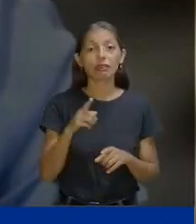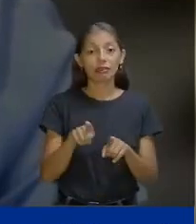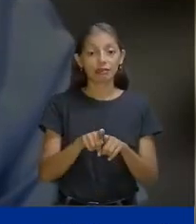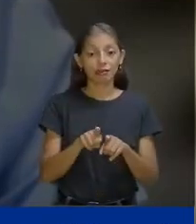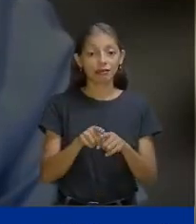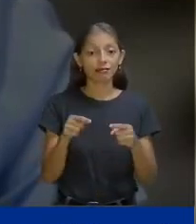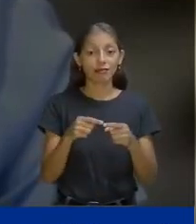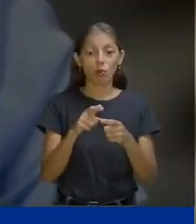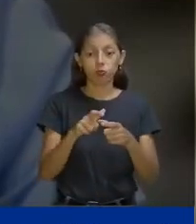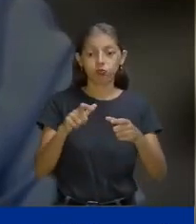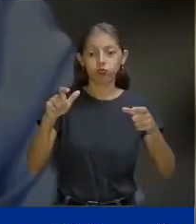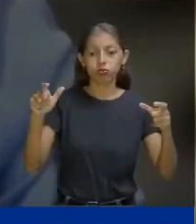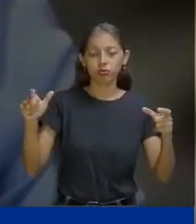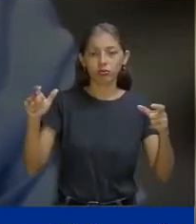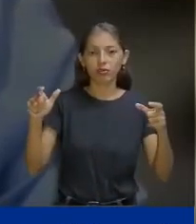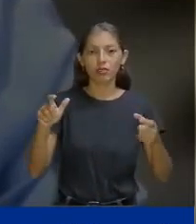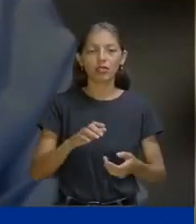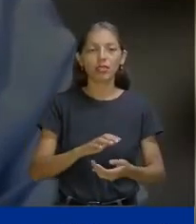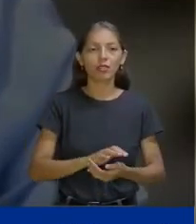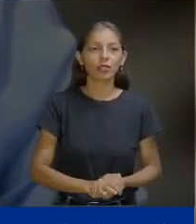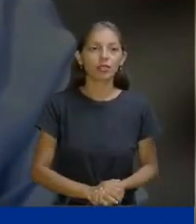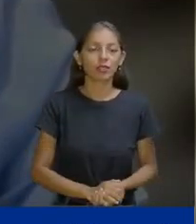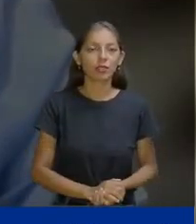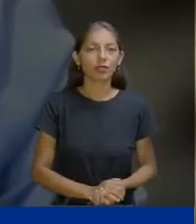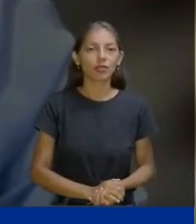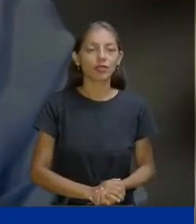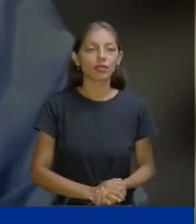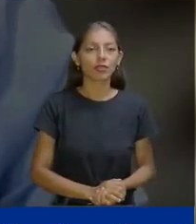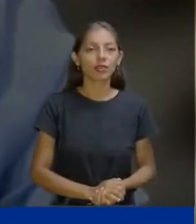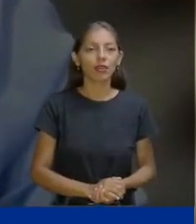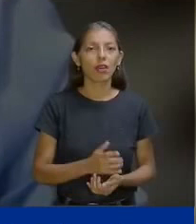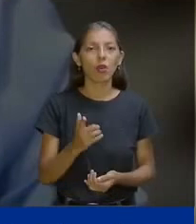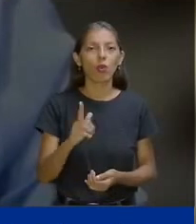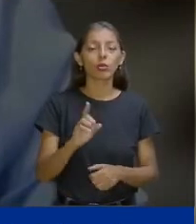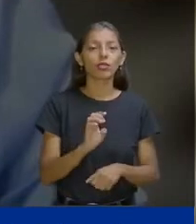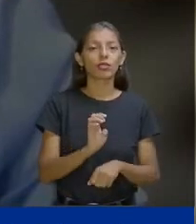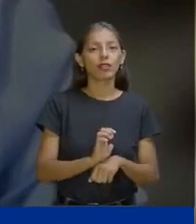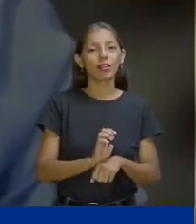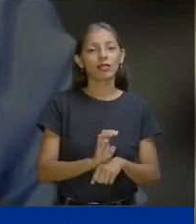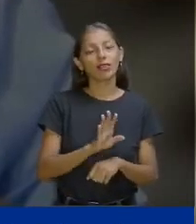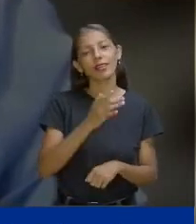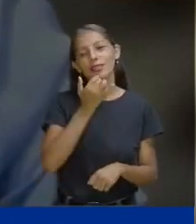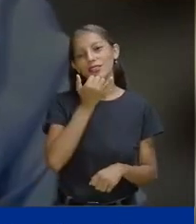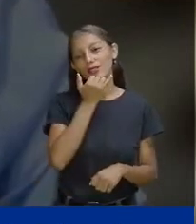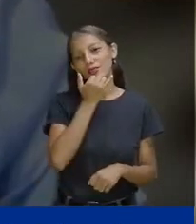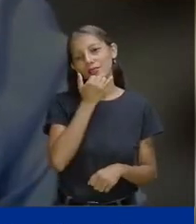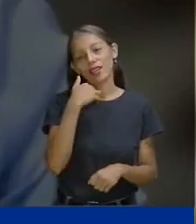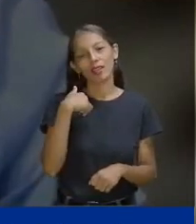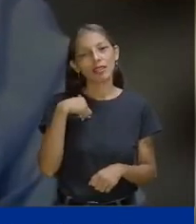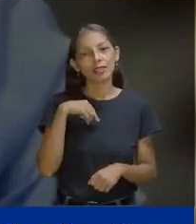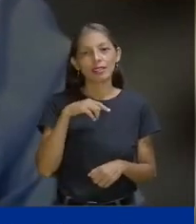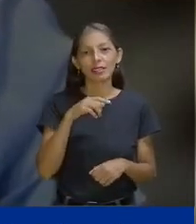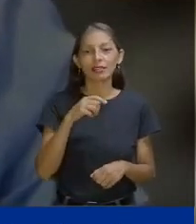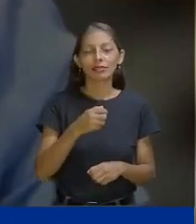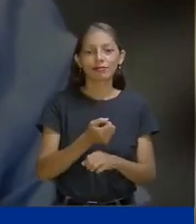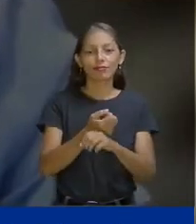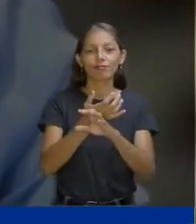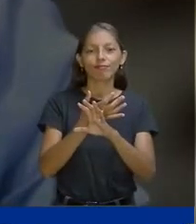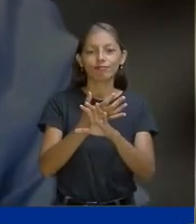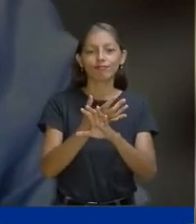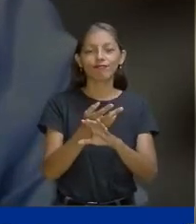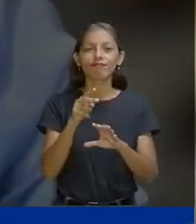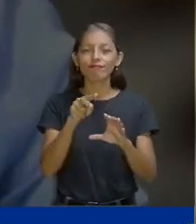né? Está acontecendo aqui em Curitiba, e infelizmente eu não vou poder estar aí no TRE